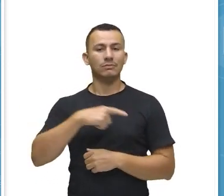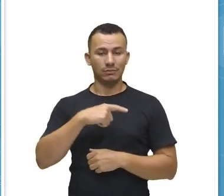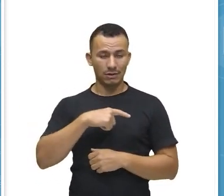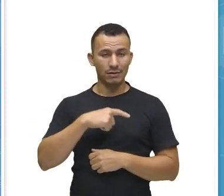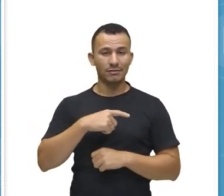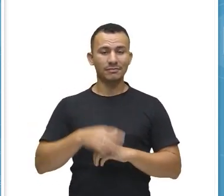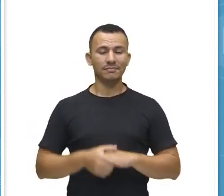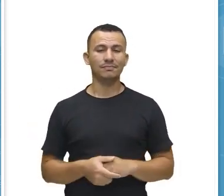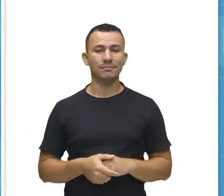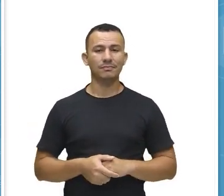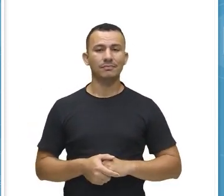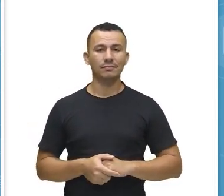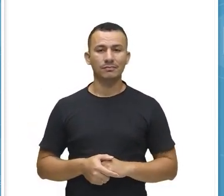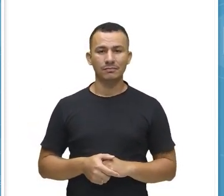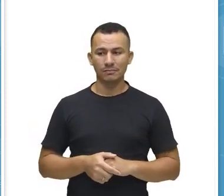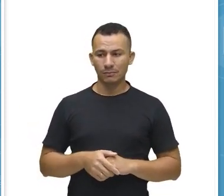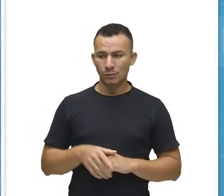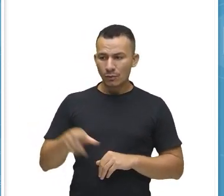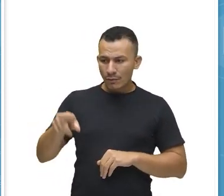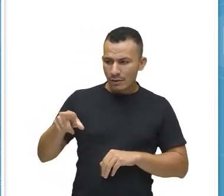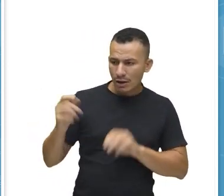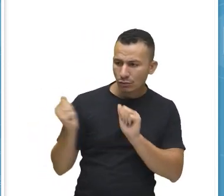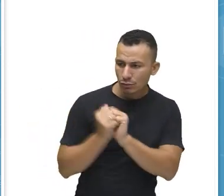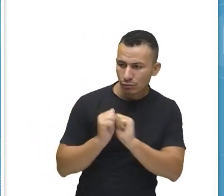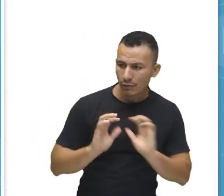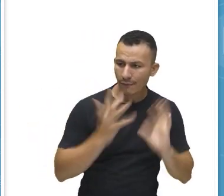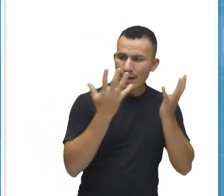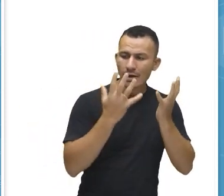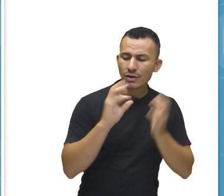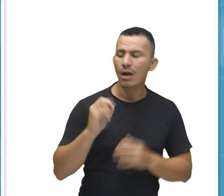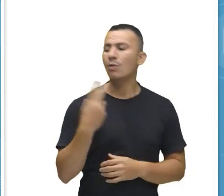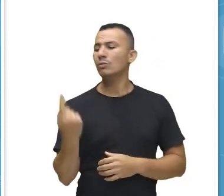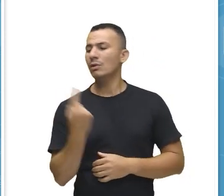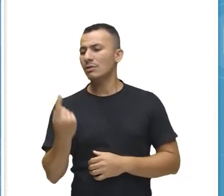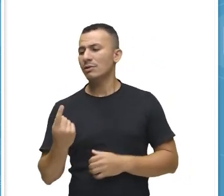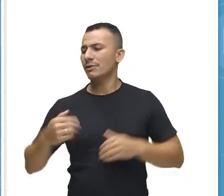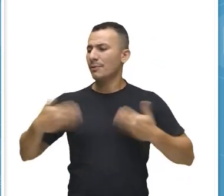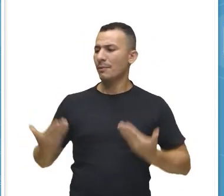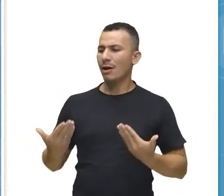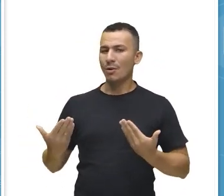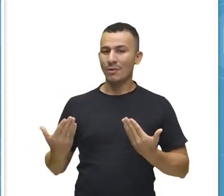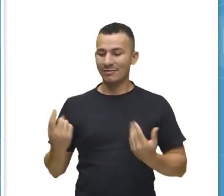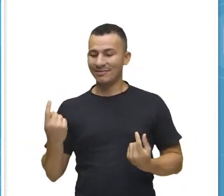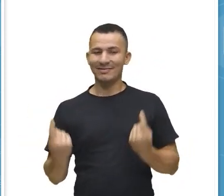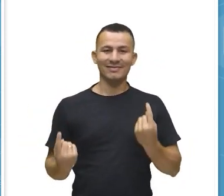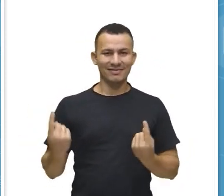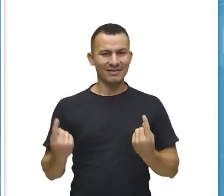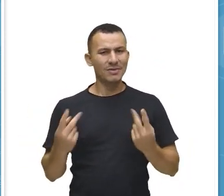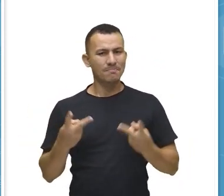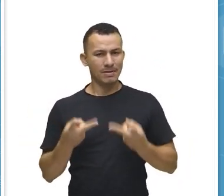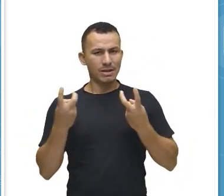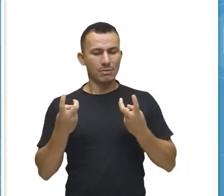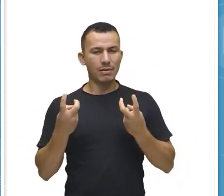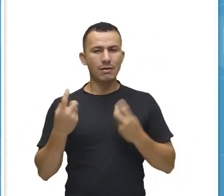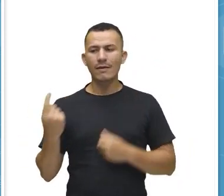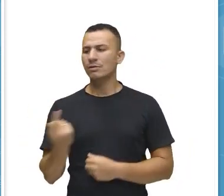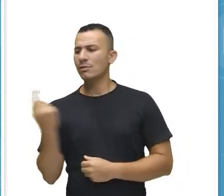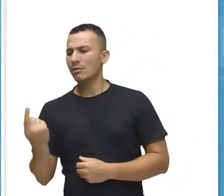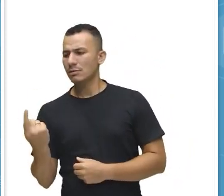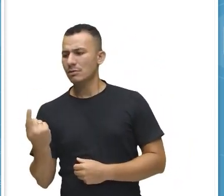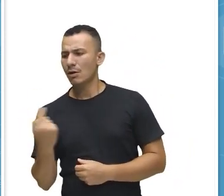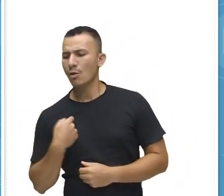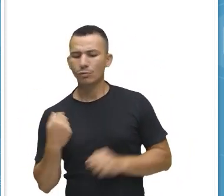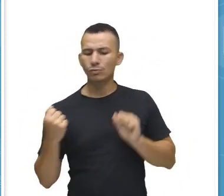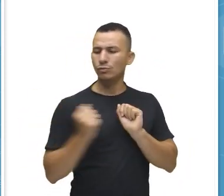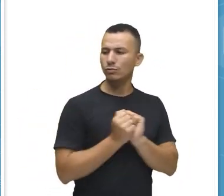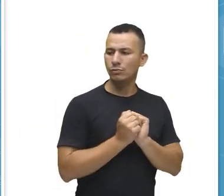exclusão. Você vai à festa conosco ou prefere ir sozinha? Como é que você vai fazer? Você vai sozinha? Você vai conosco? O que, que